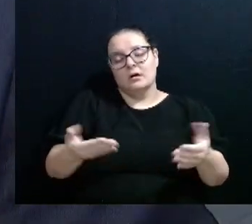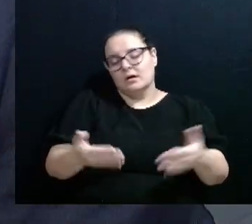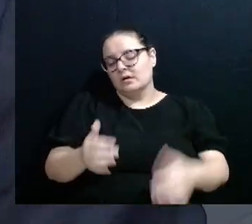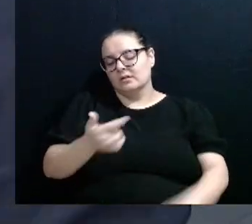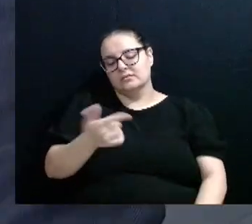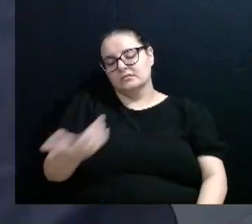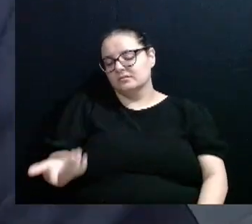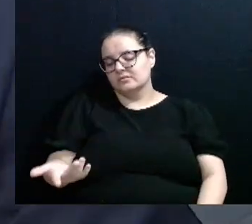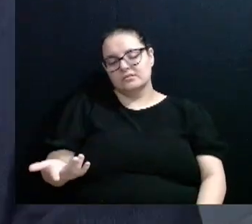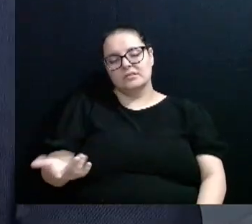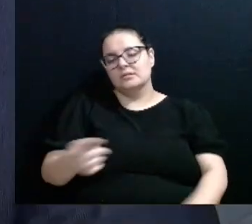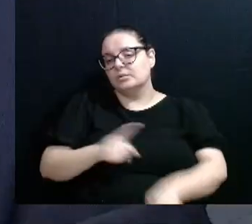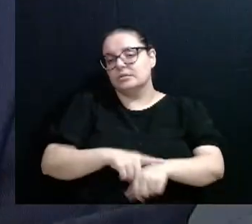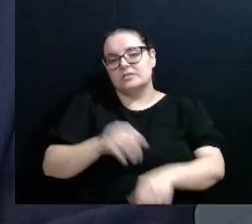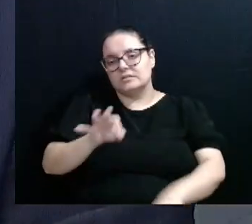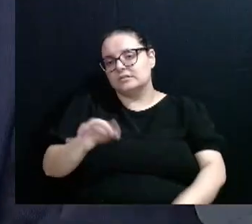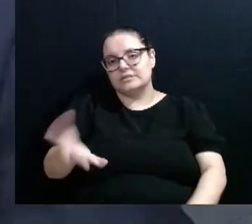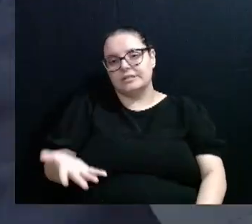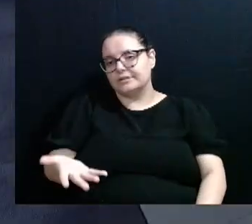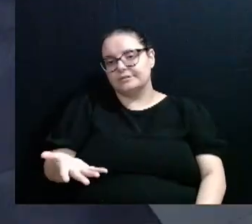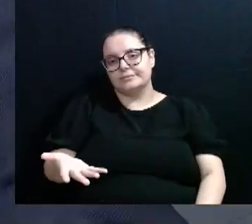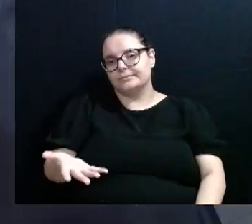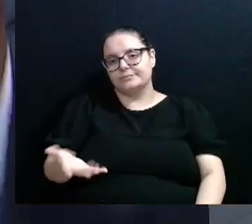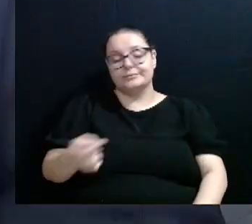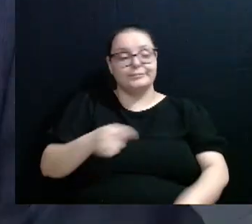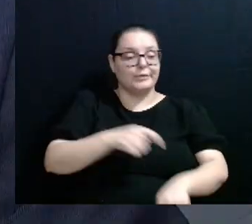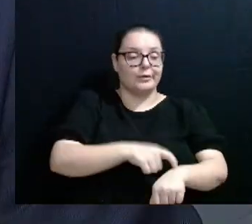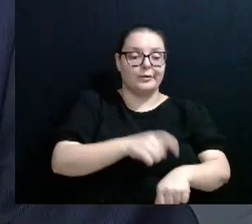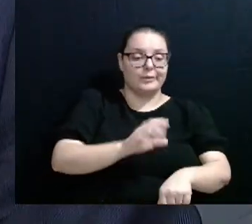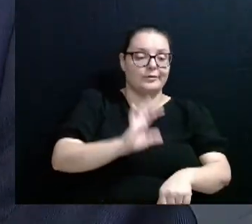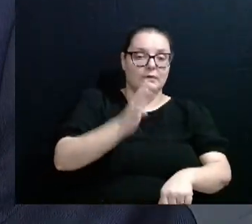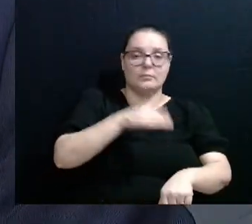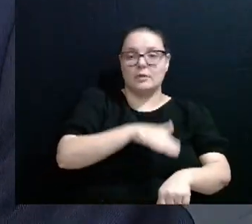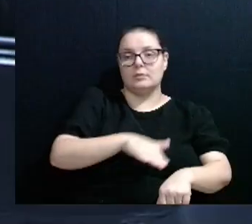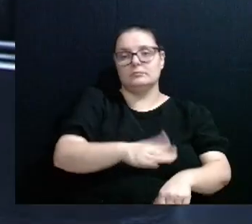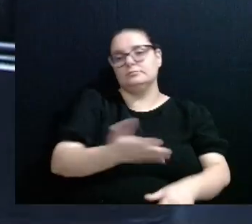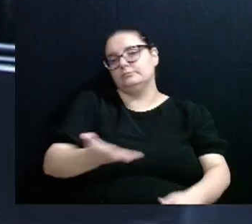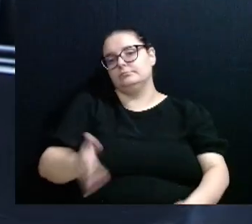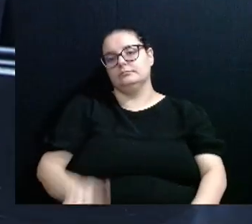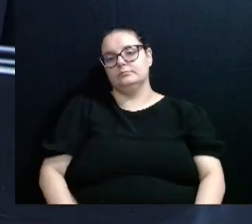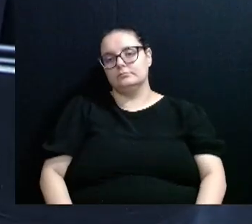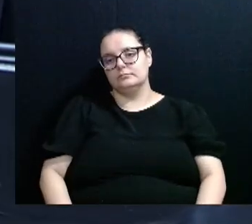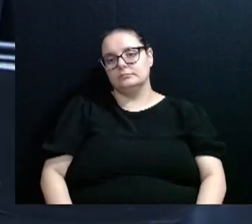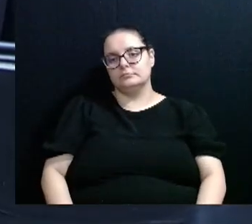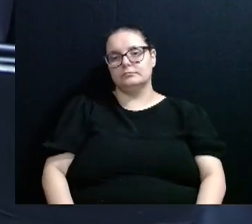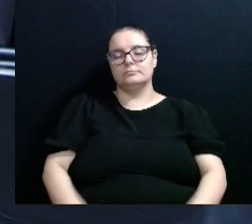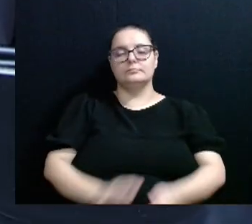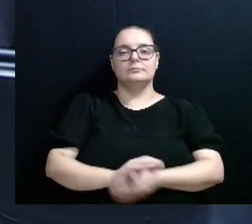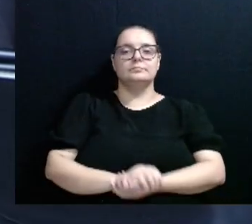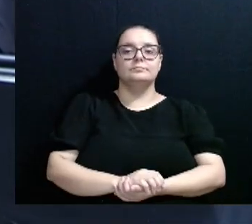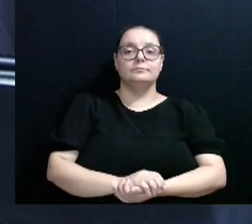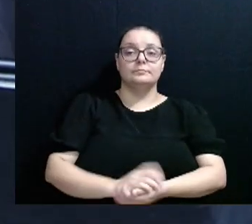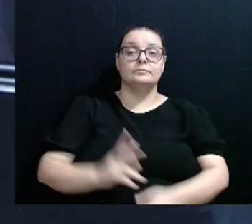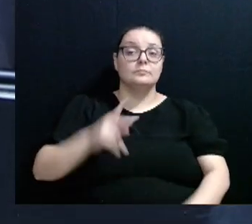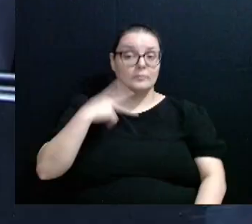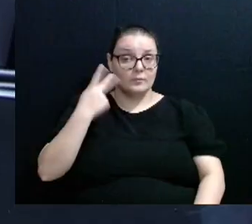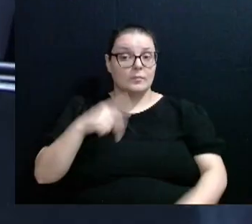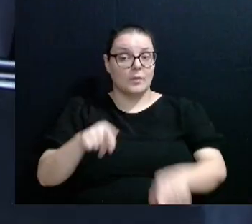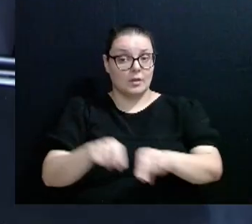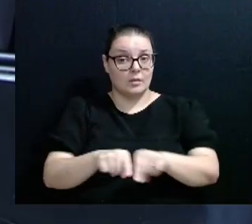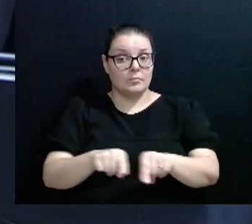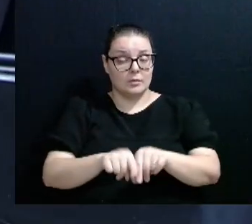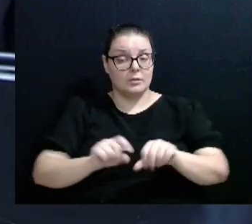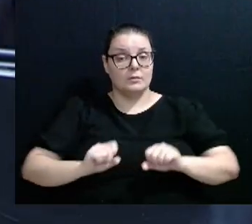mais um horário certo de que tal horário aquele ônibus vai estar passando ali. O parlamentar também reforçou em um